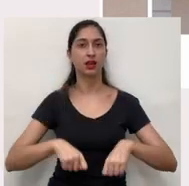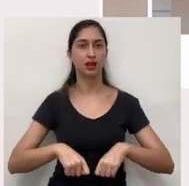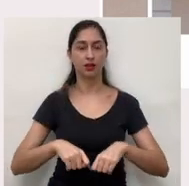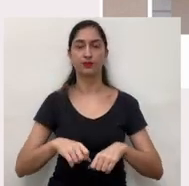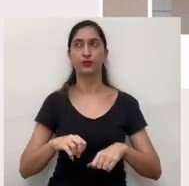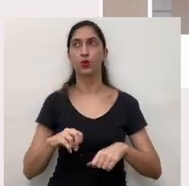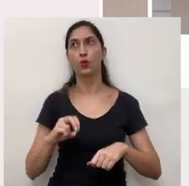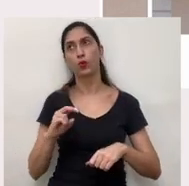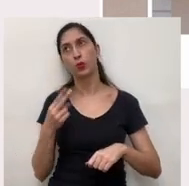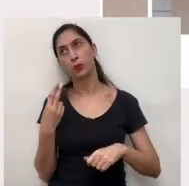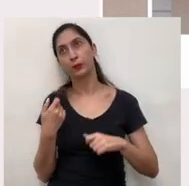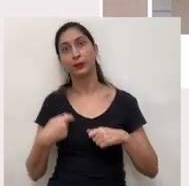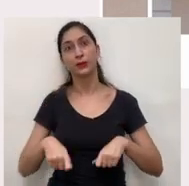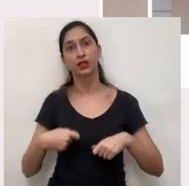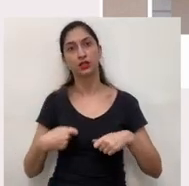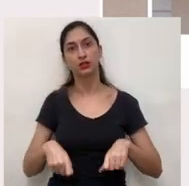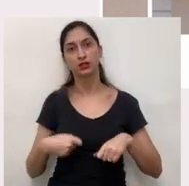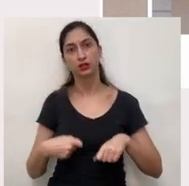fosse preciso